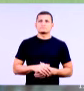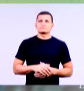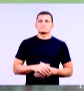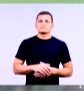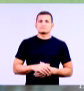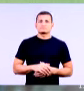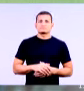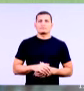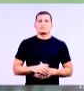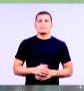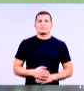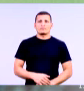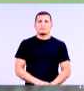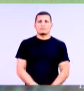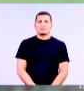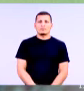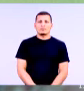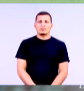como você